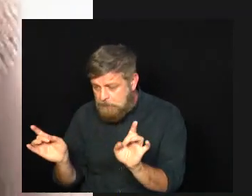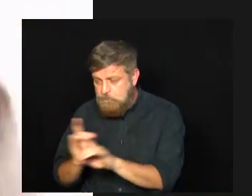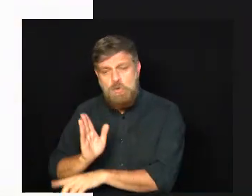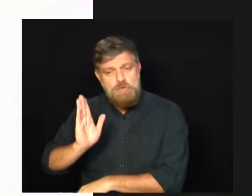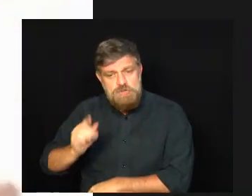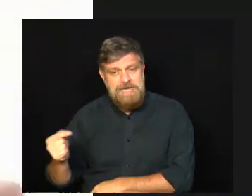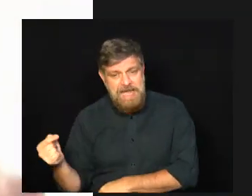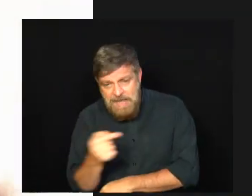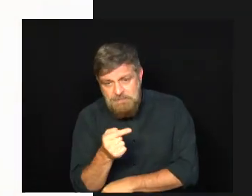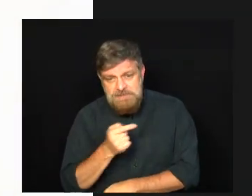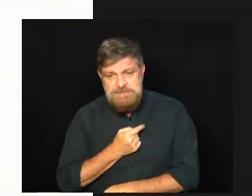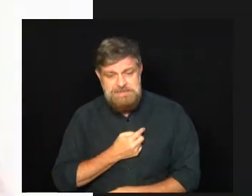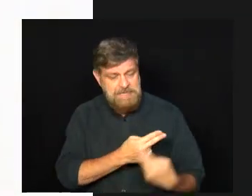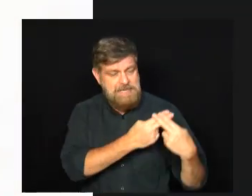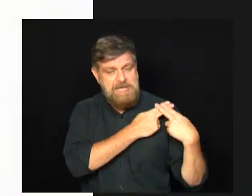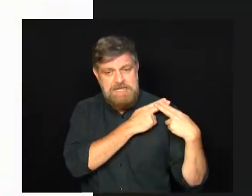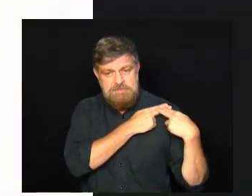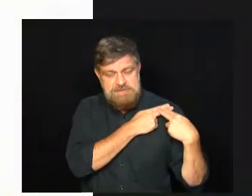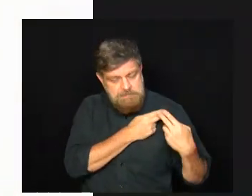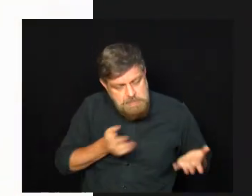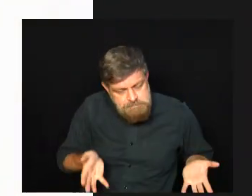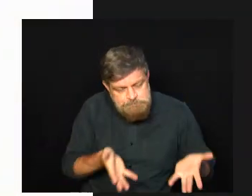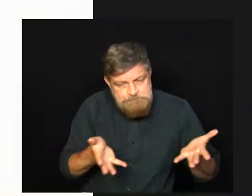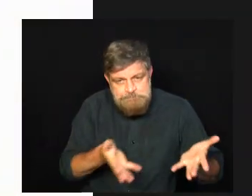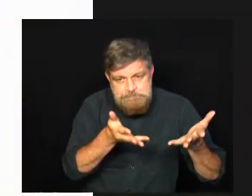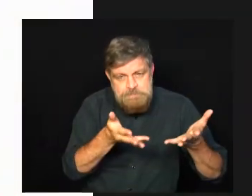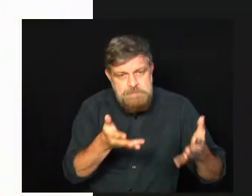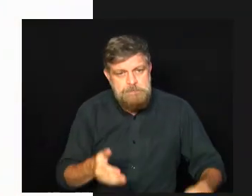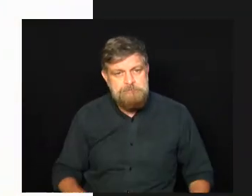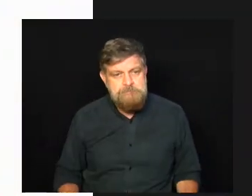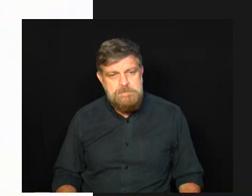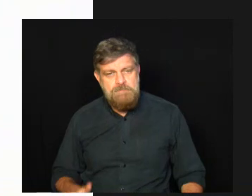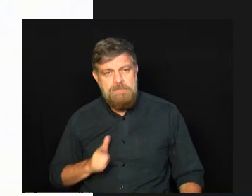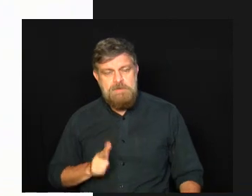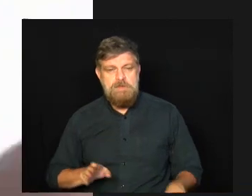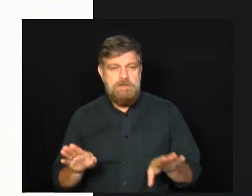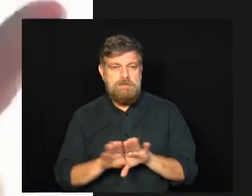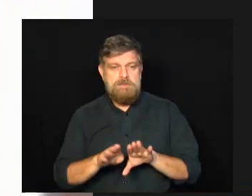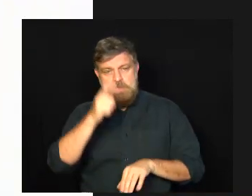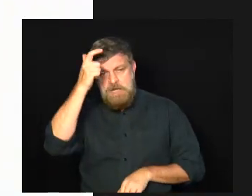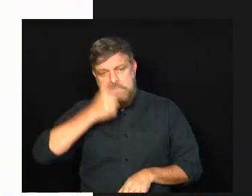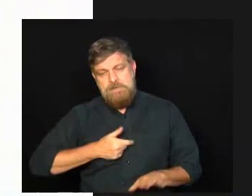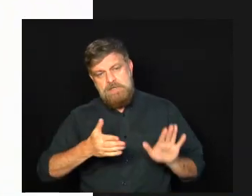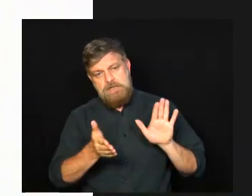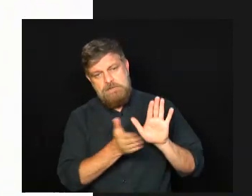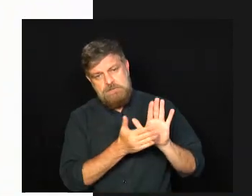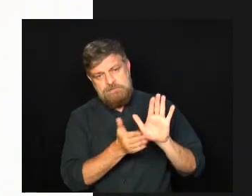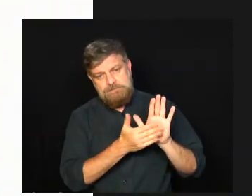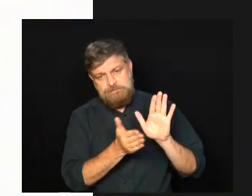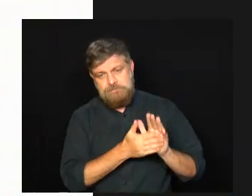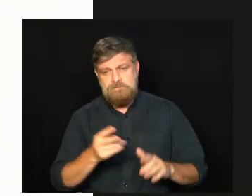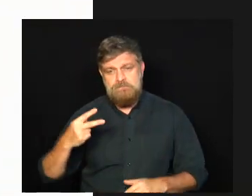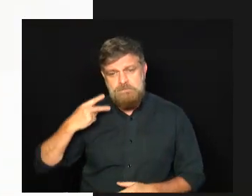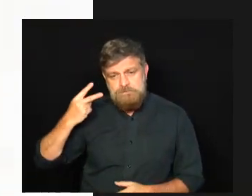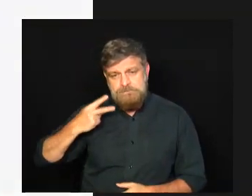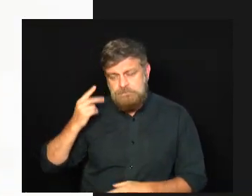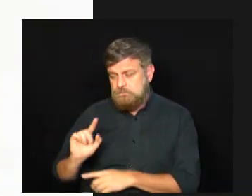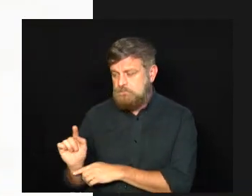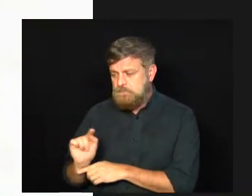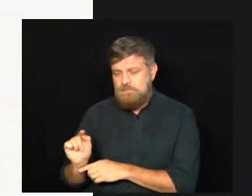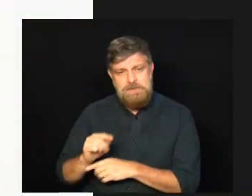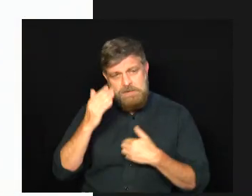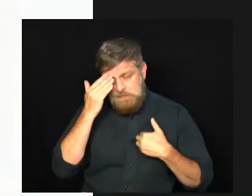ser facilitadores e agenciadores. Então, fica também essa minha proposta aos senhores vereadores.